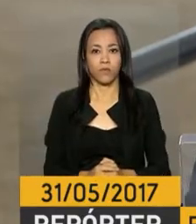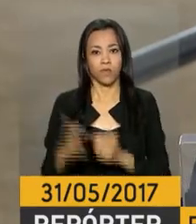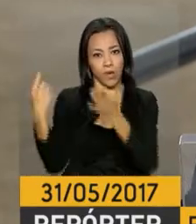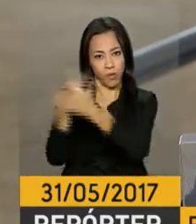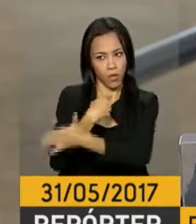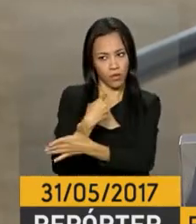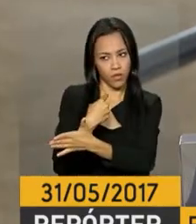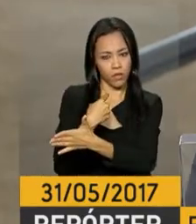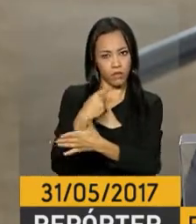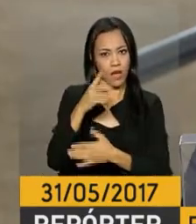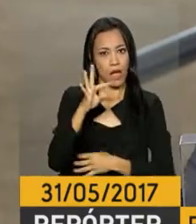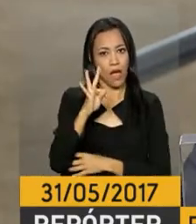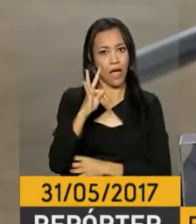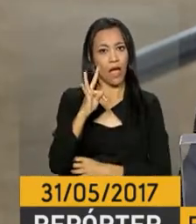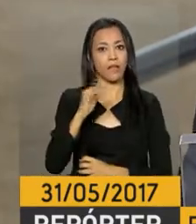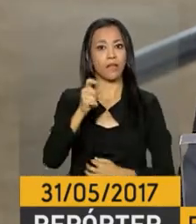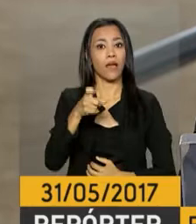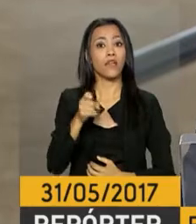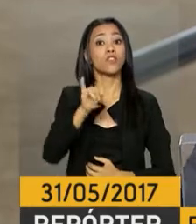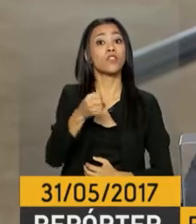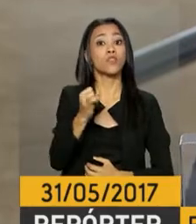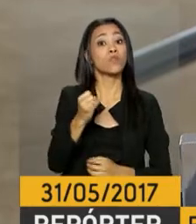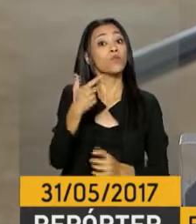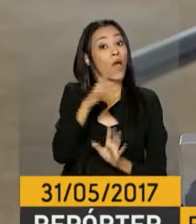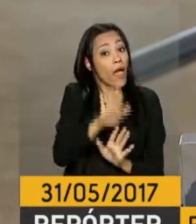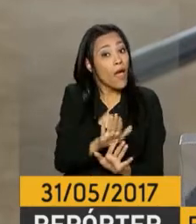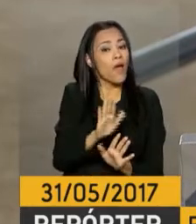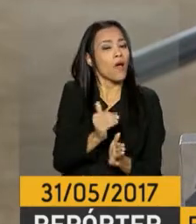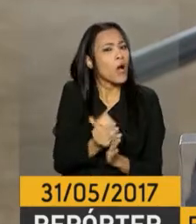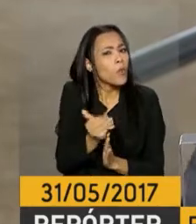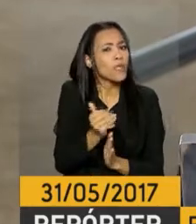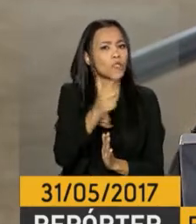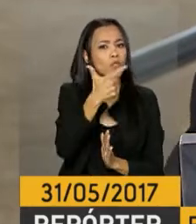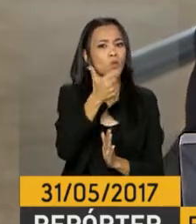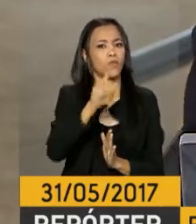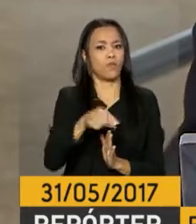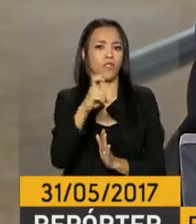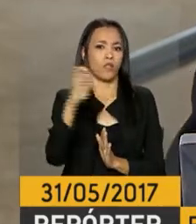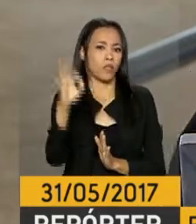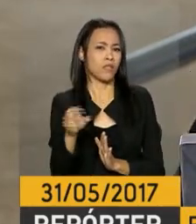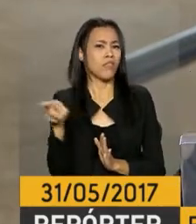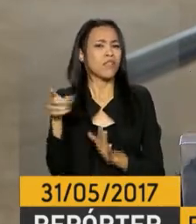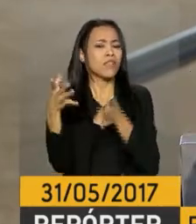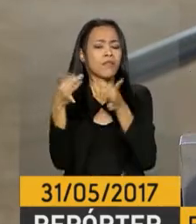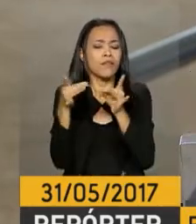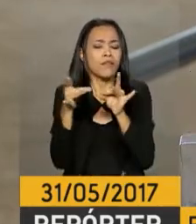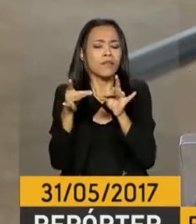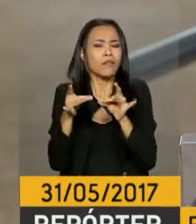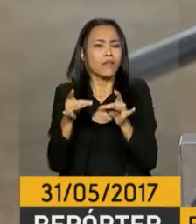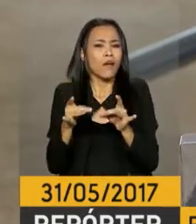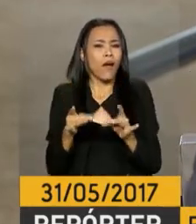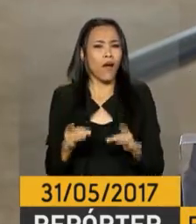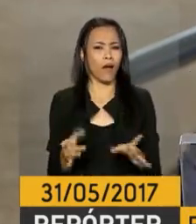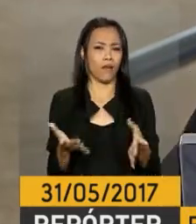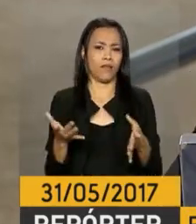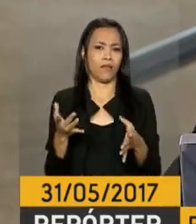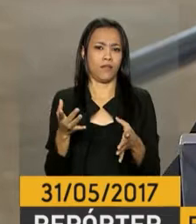taxa de juros inicial, a princípio, é de 2,5%. Maiores detalhes técnicos com